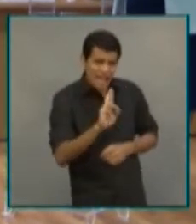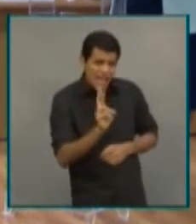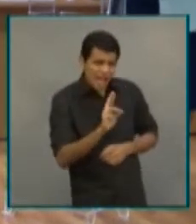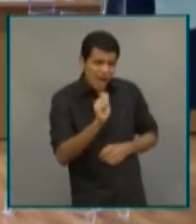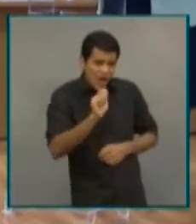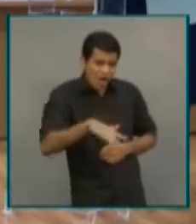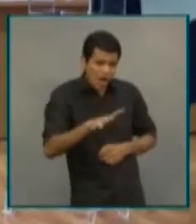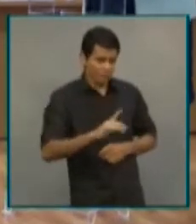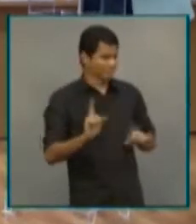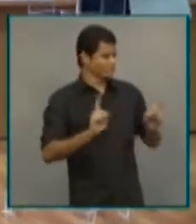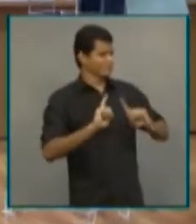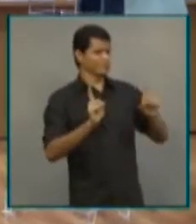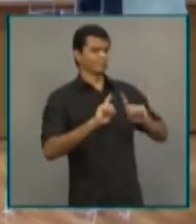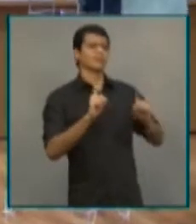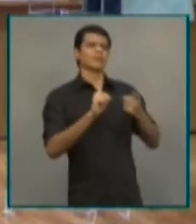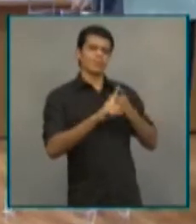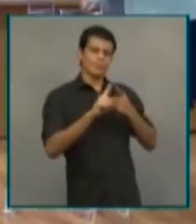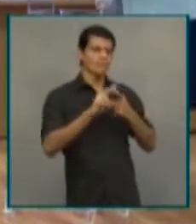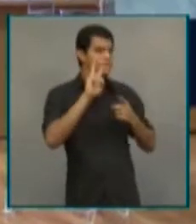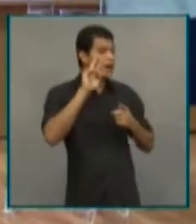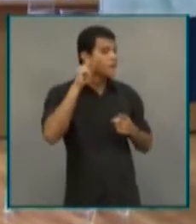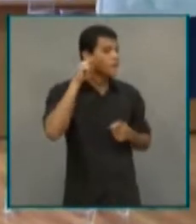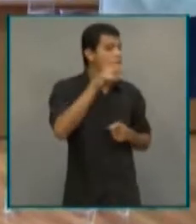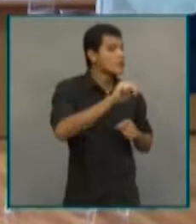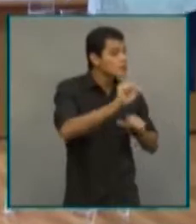certeza que também iremos definir isso. Muito obrigado.